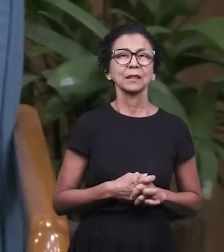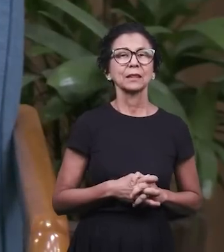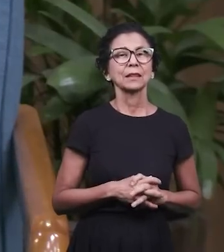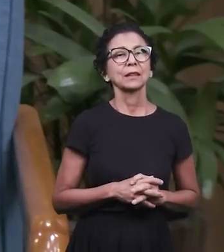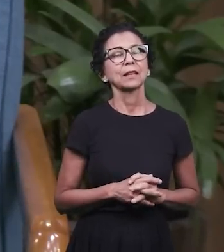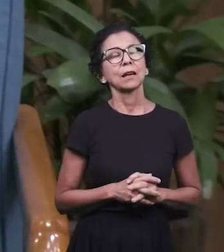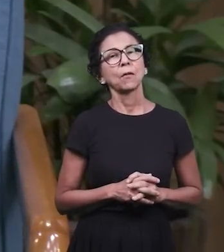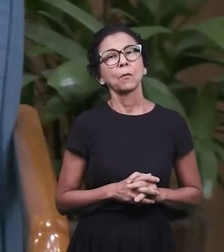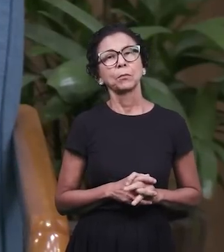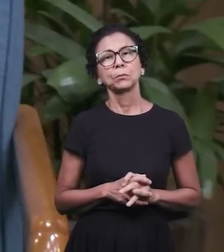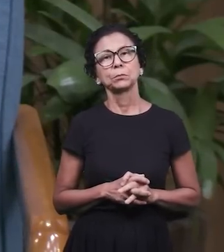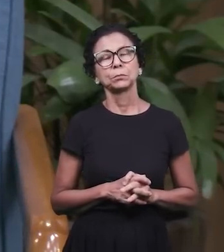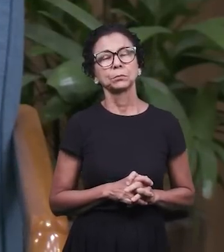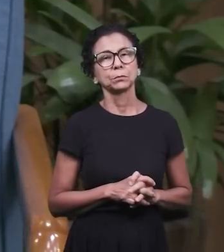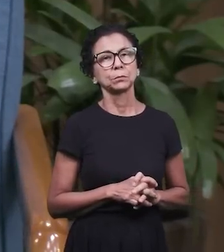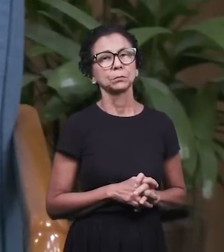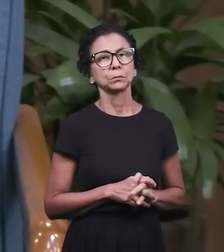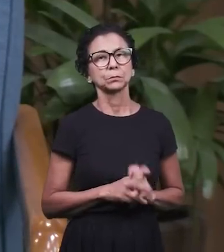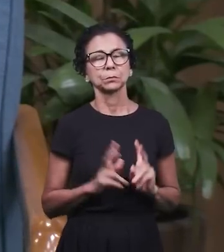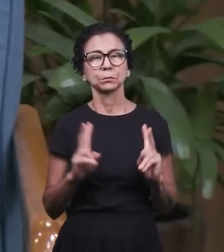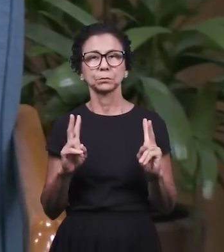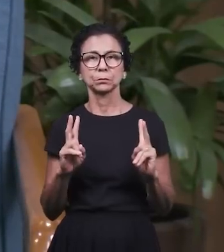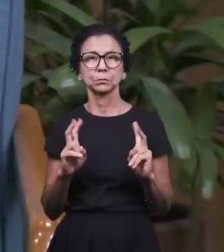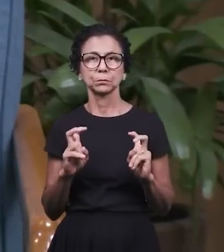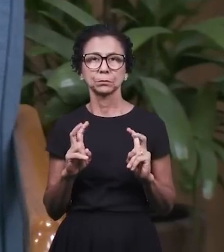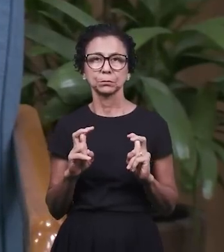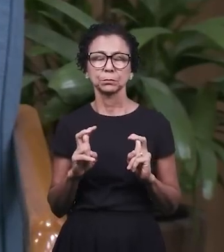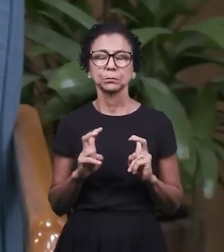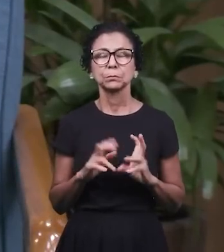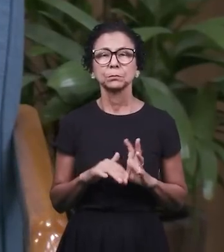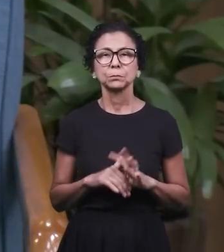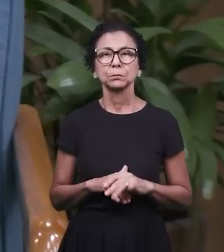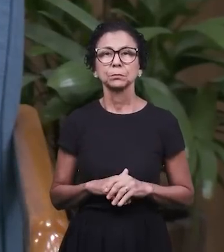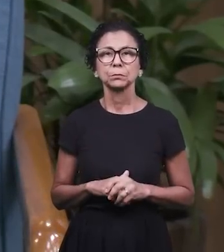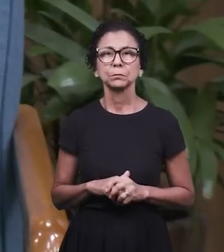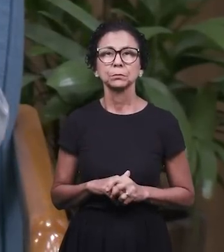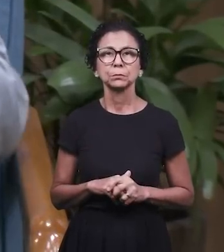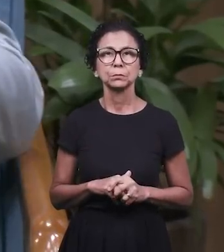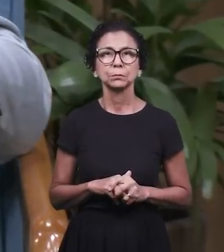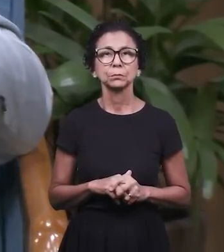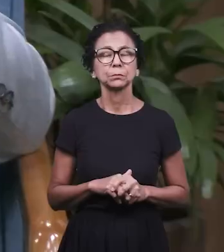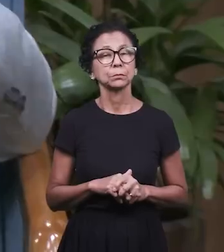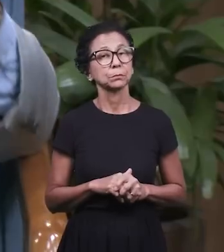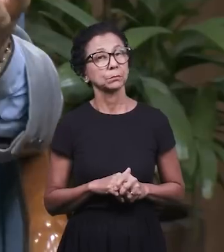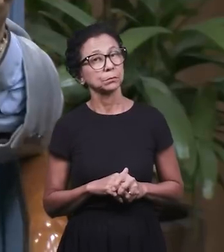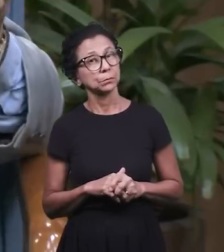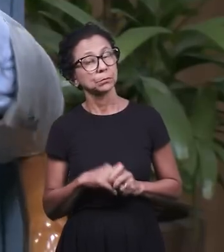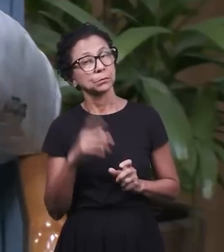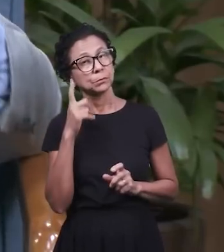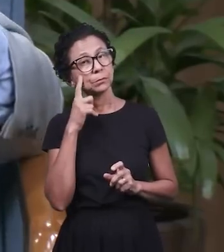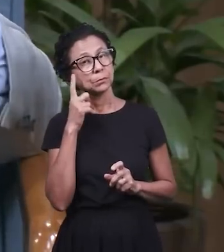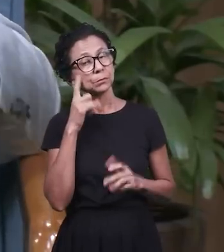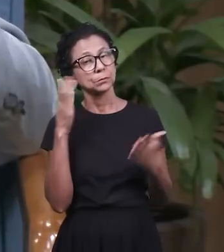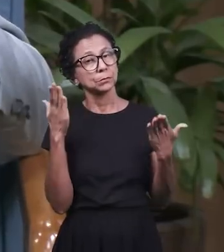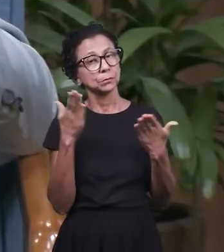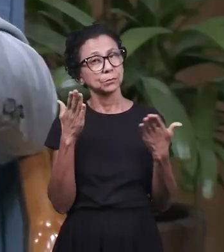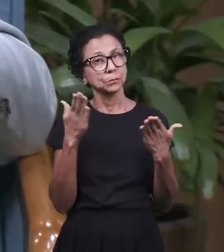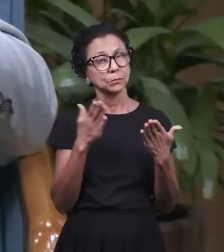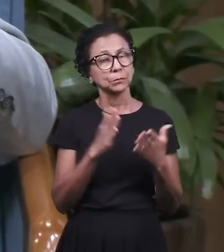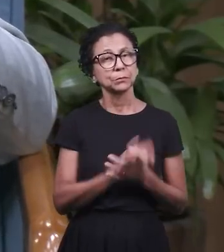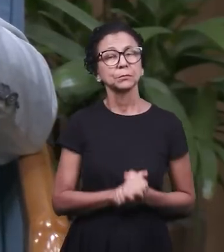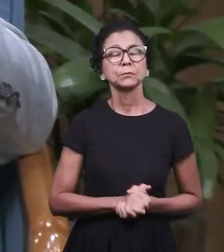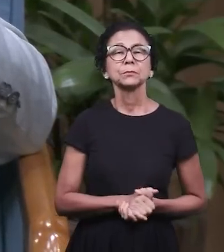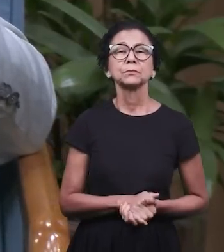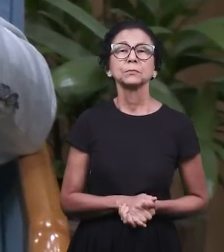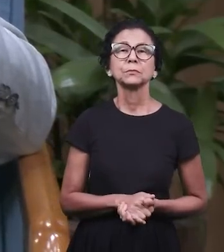agora passar para o assunto, né? Que é o assunto que nós vamos trazer hoje. Lembrando, ou trazendo aqui, colocando, não lembrando, que a